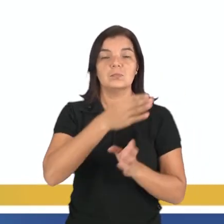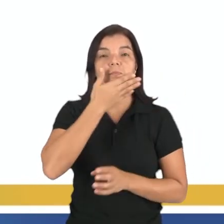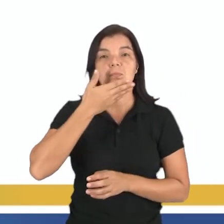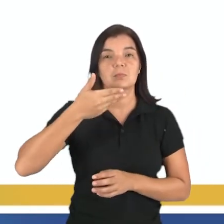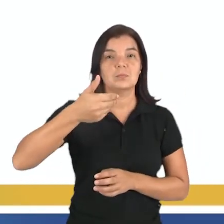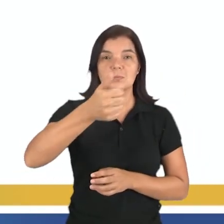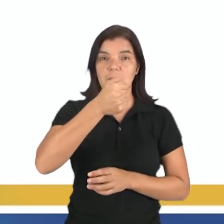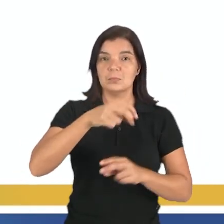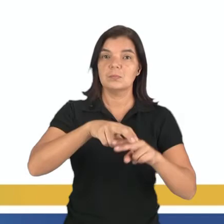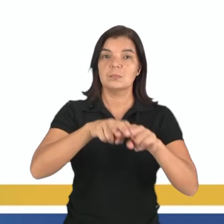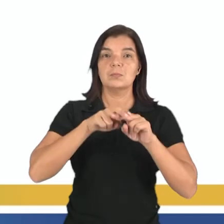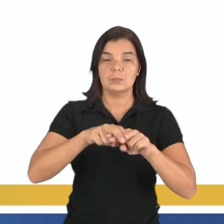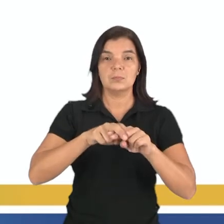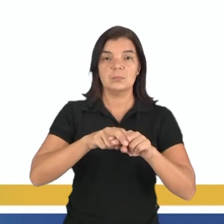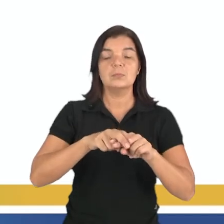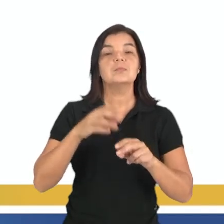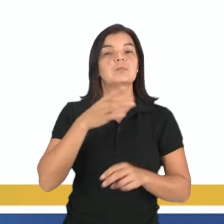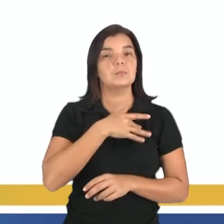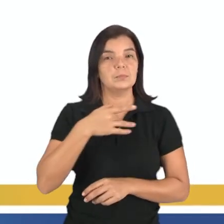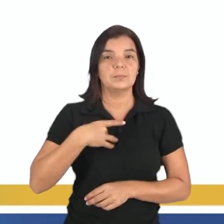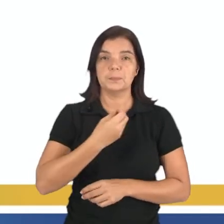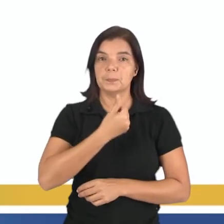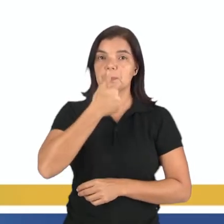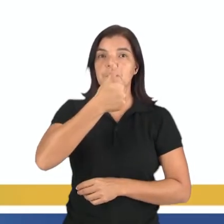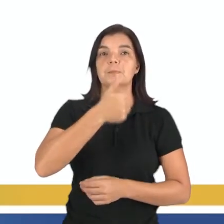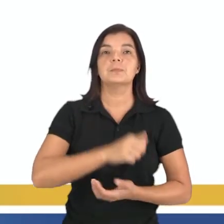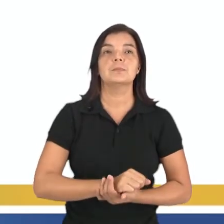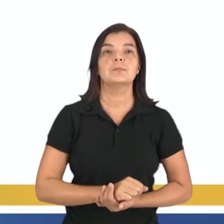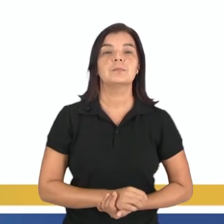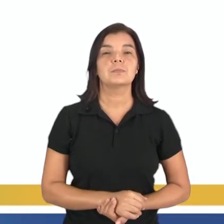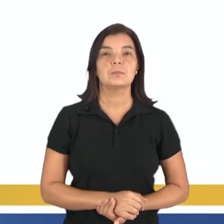melhor. E com isso as penas ficam mais saudáveis.